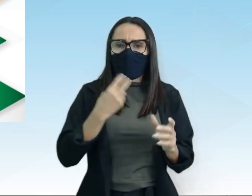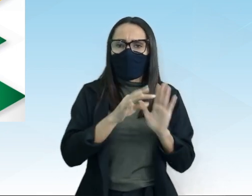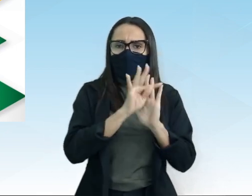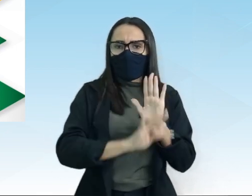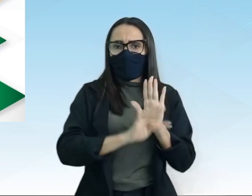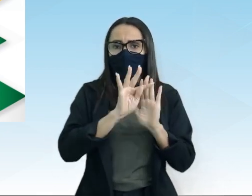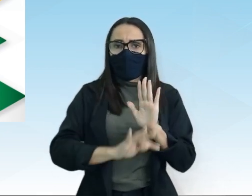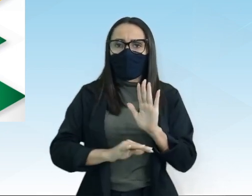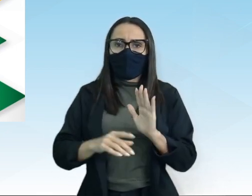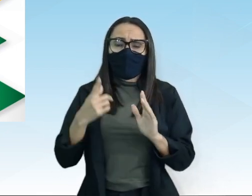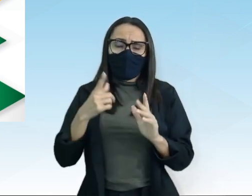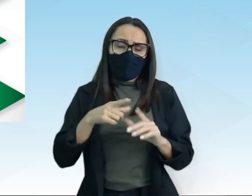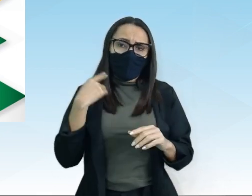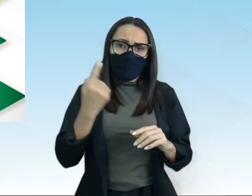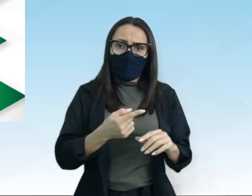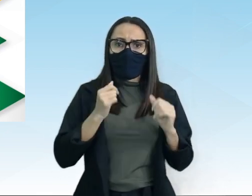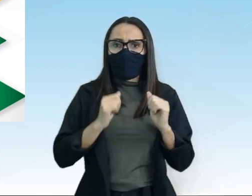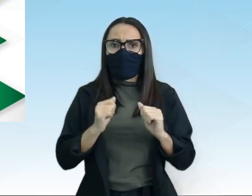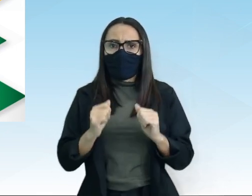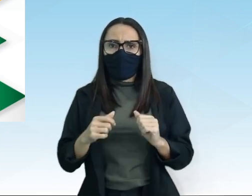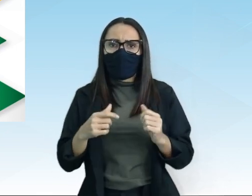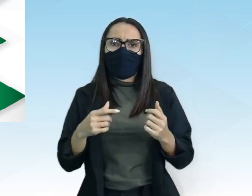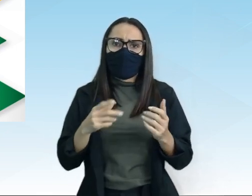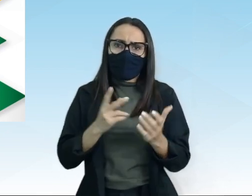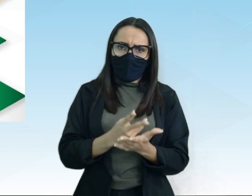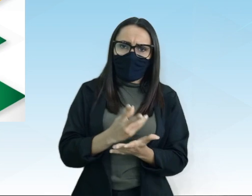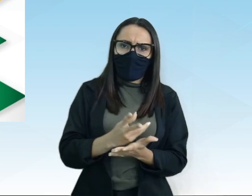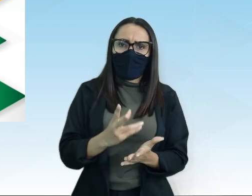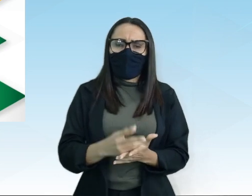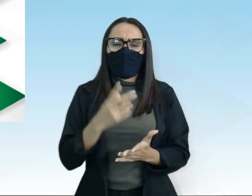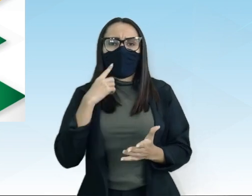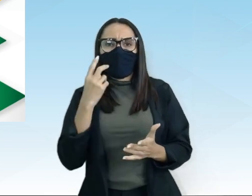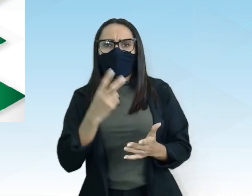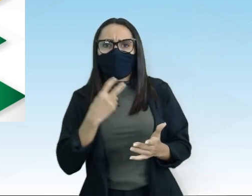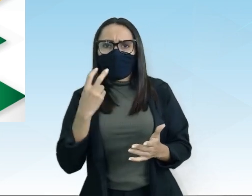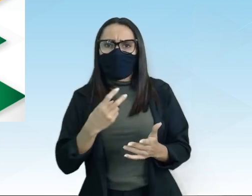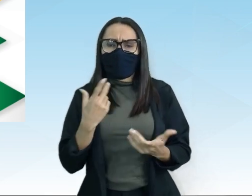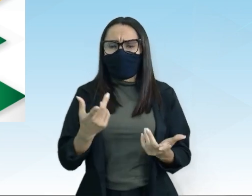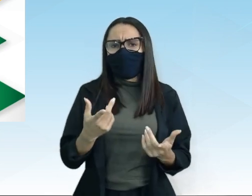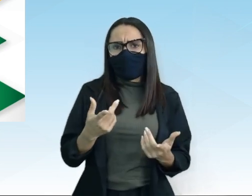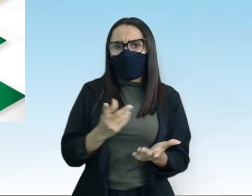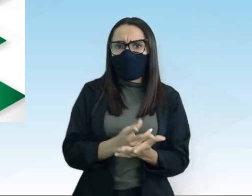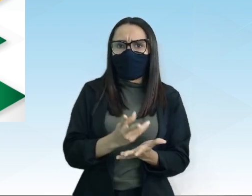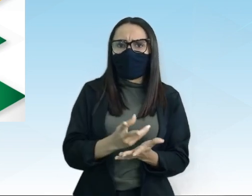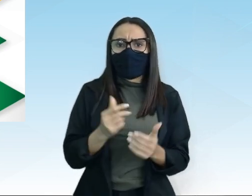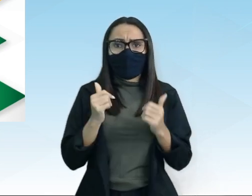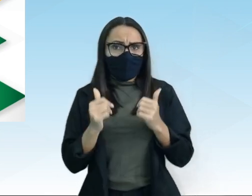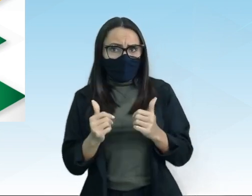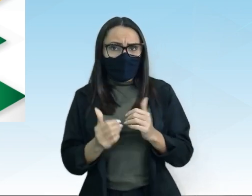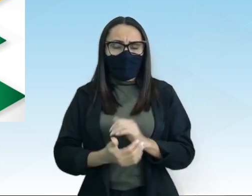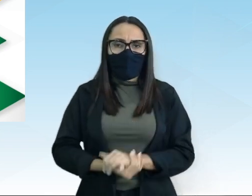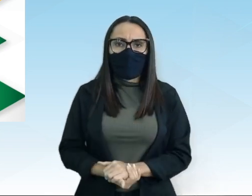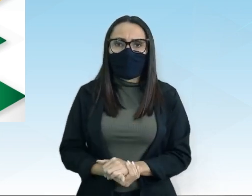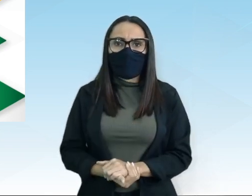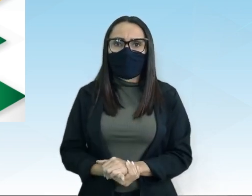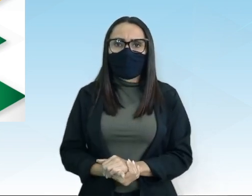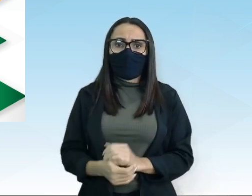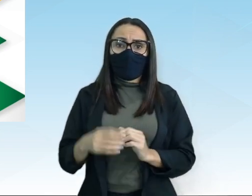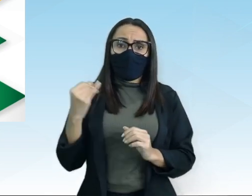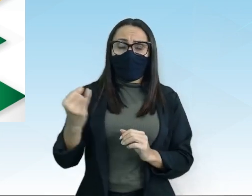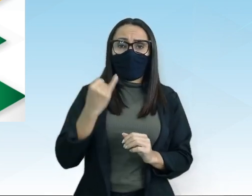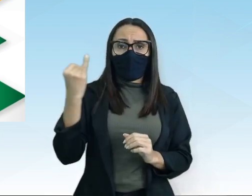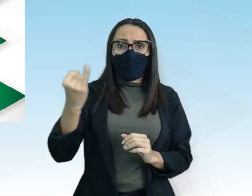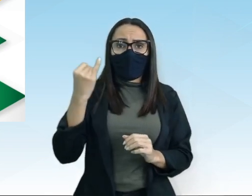textos. Será que nós podemos sempre corrigir a oralidade do outro? Será? Será que isso é correto? E é